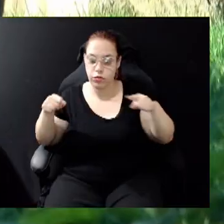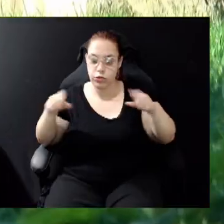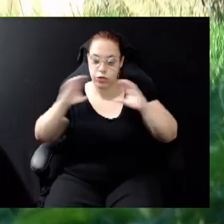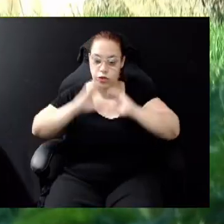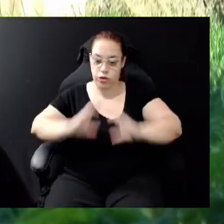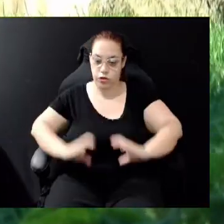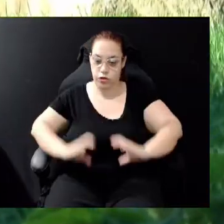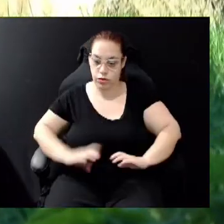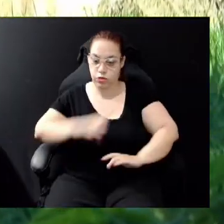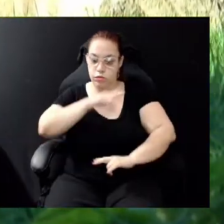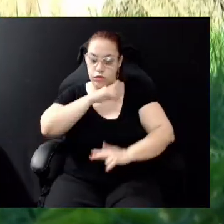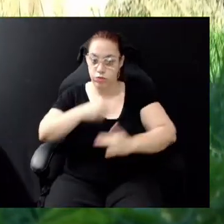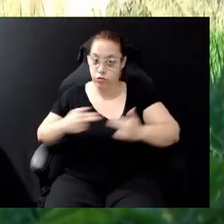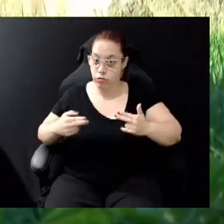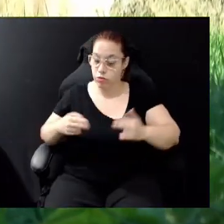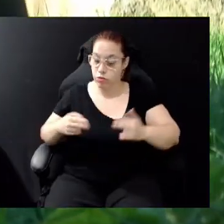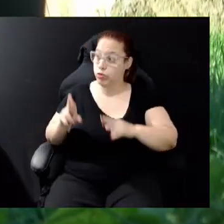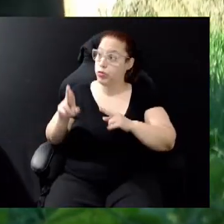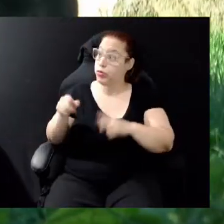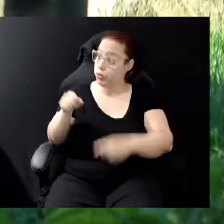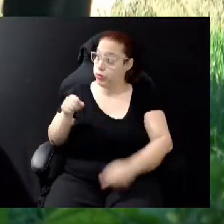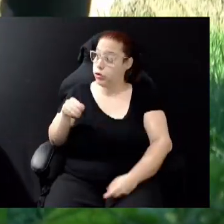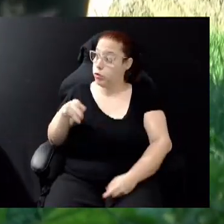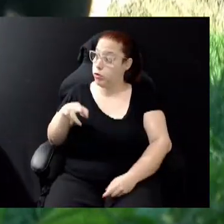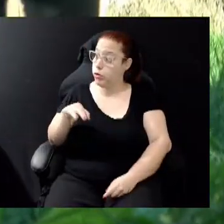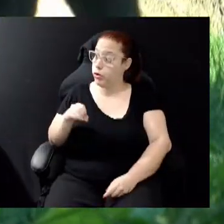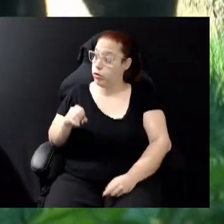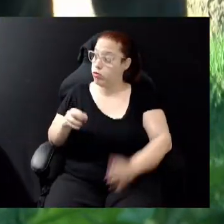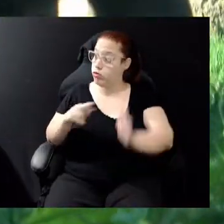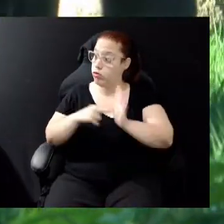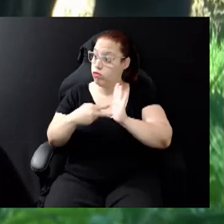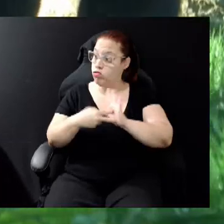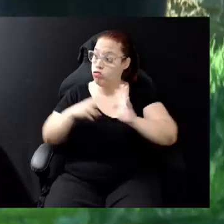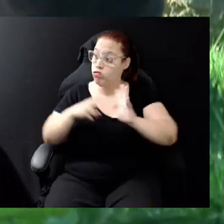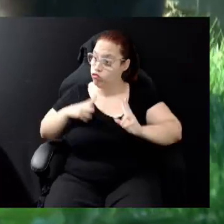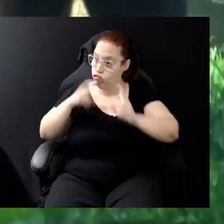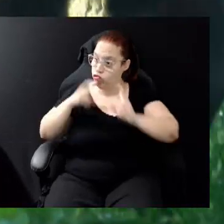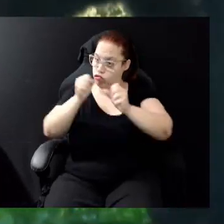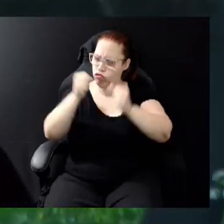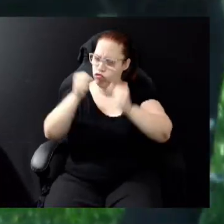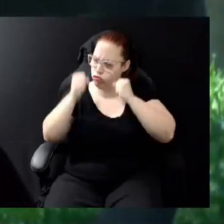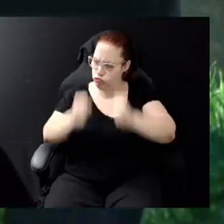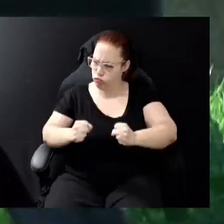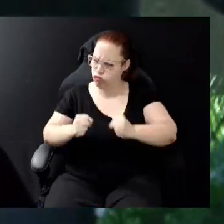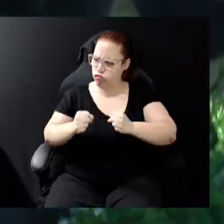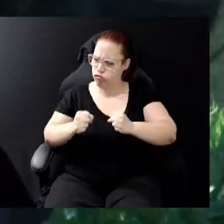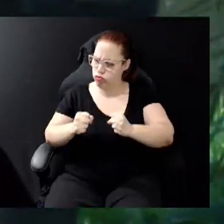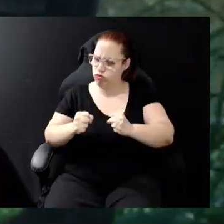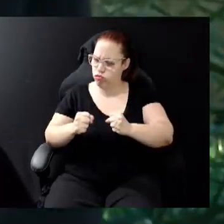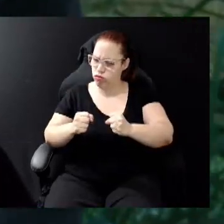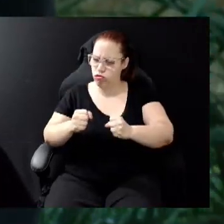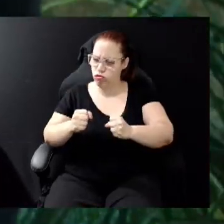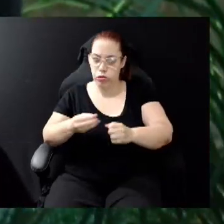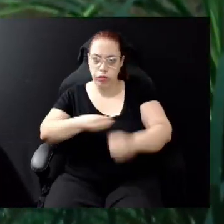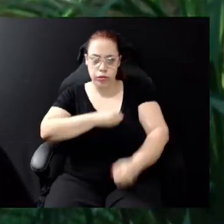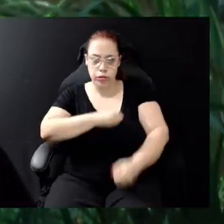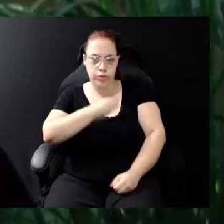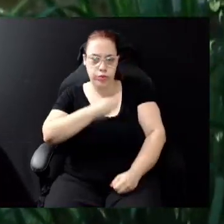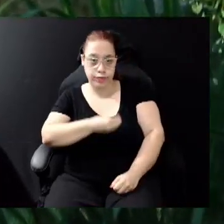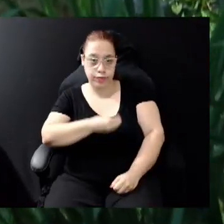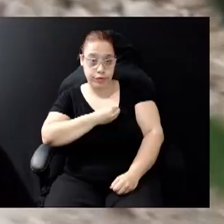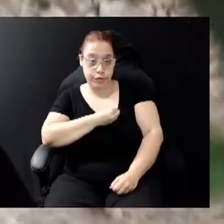animais. Este mamífero é considerado símbolo de força e poder, estando presentes em clássicos da